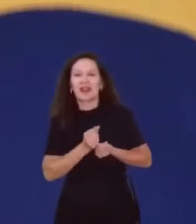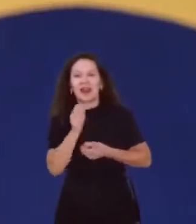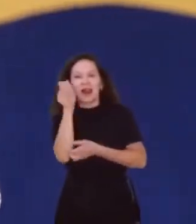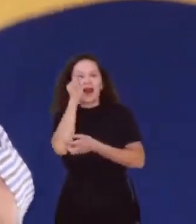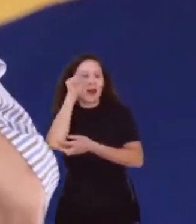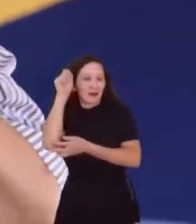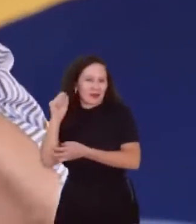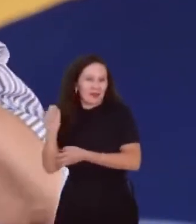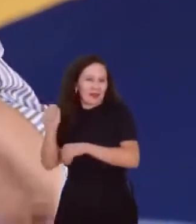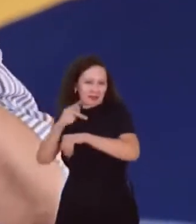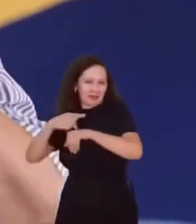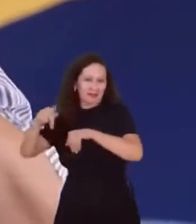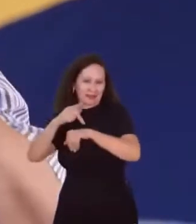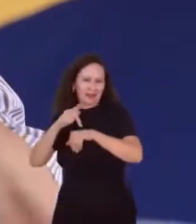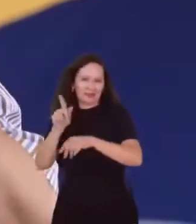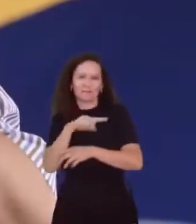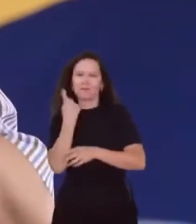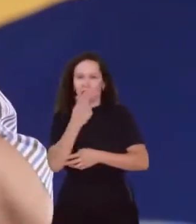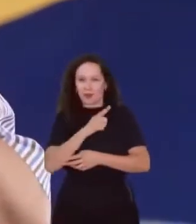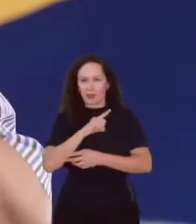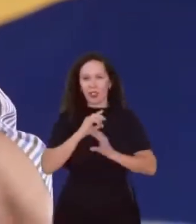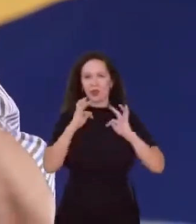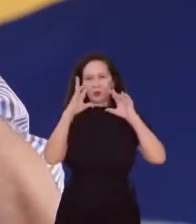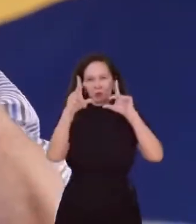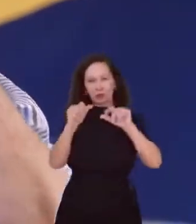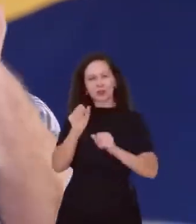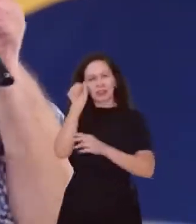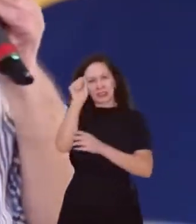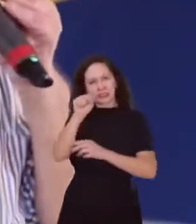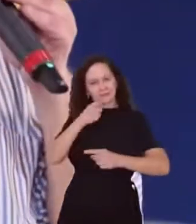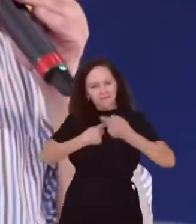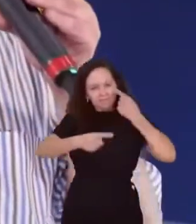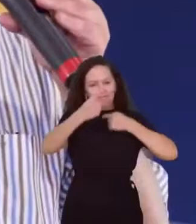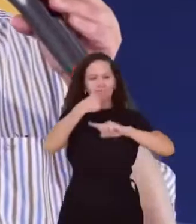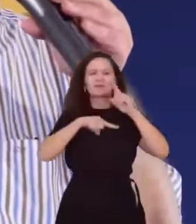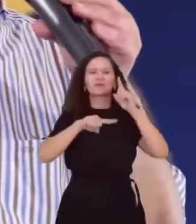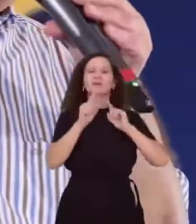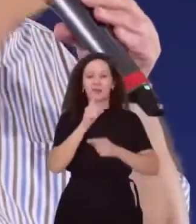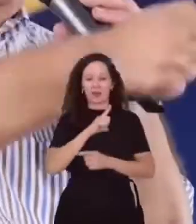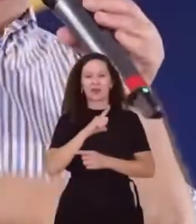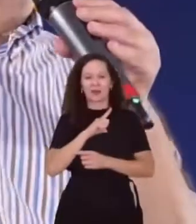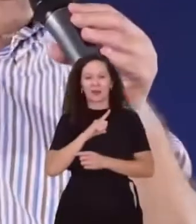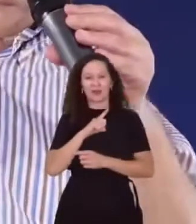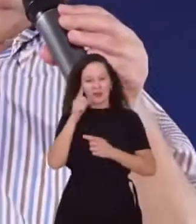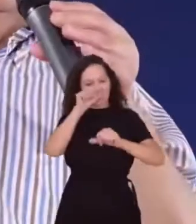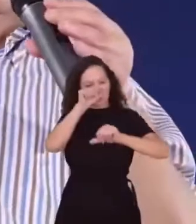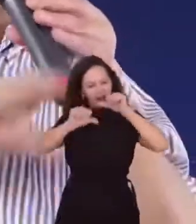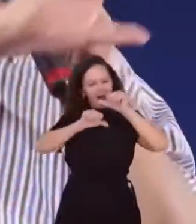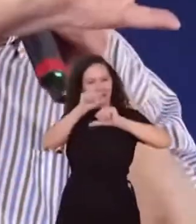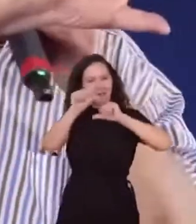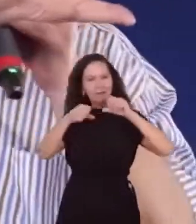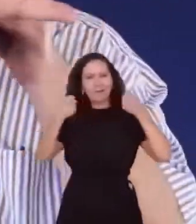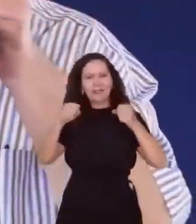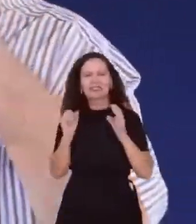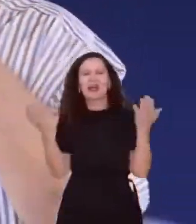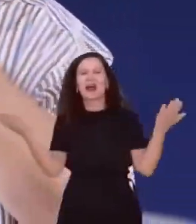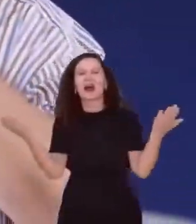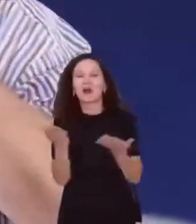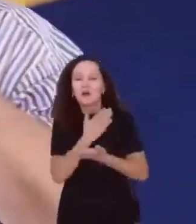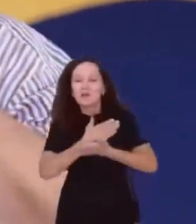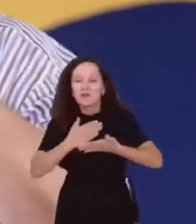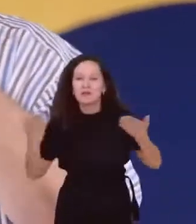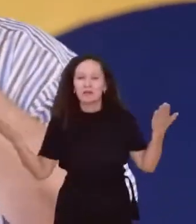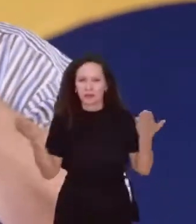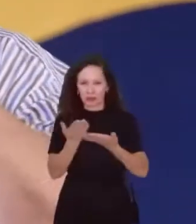temos toda a condição de uma mudança. E essa mudança tem que ser feita agora, no espaço que